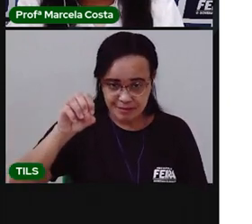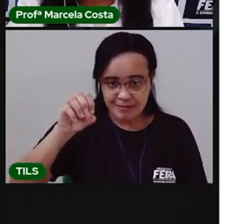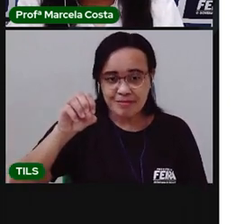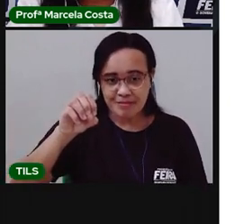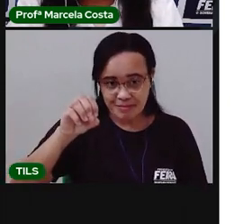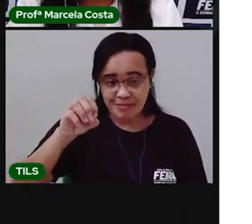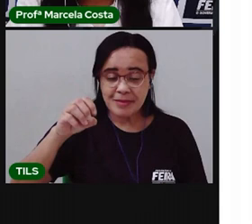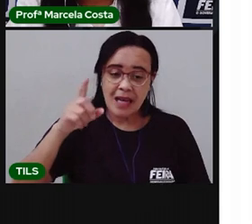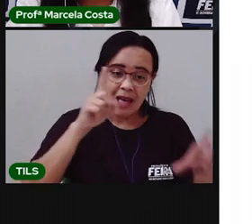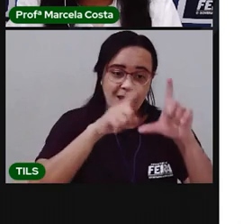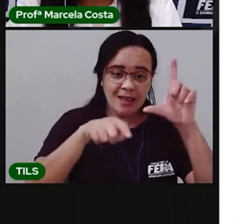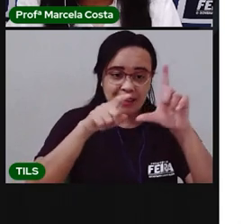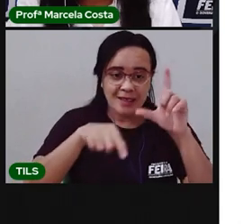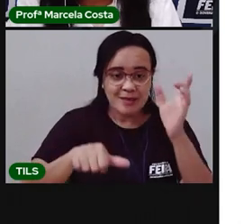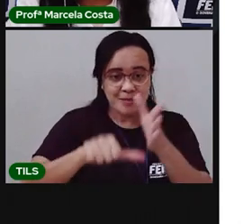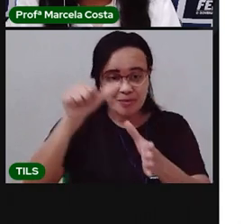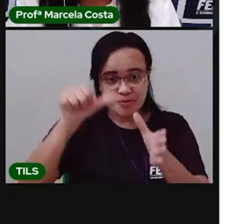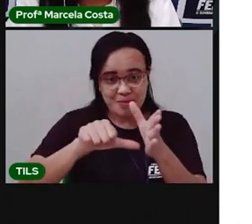Começa com a letra.